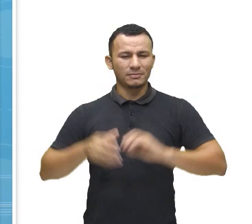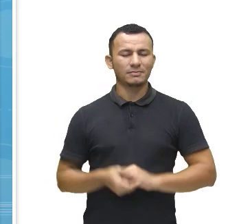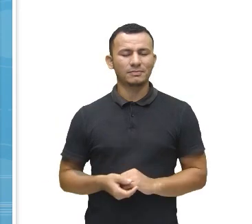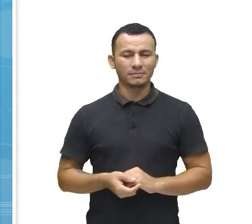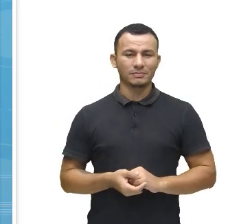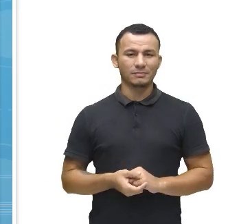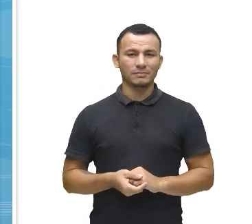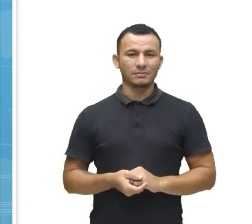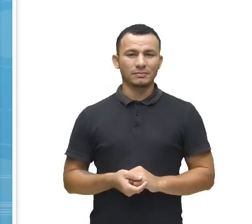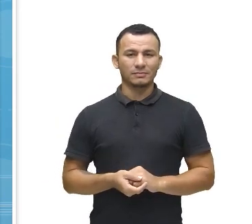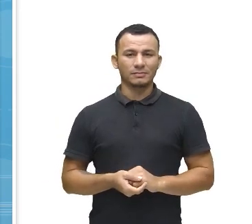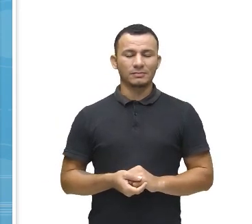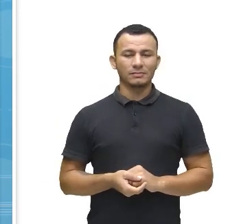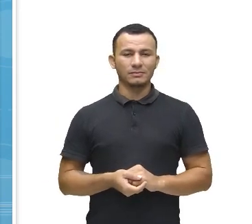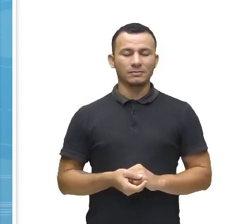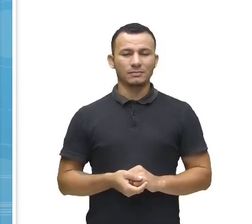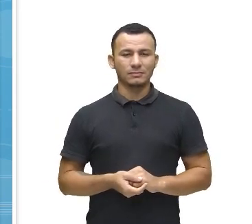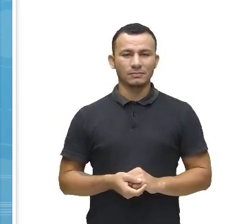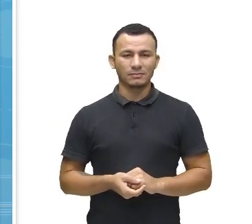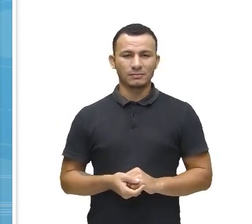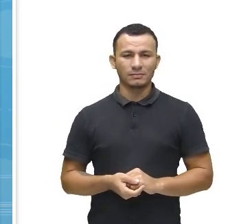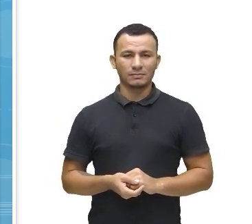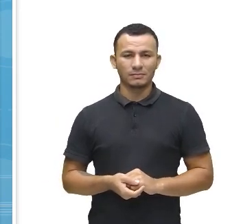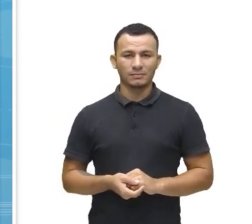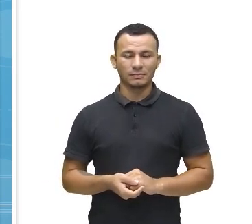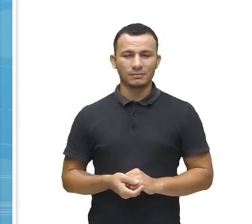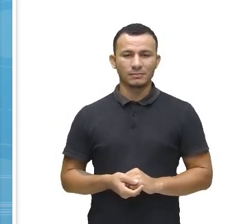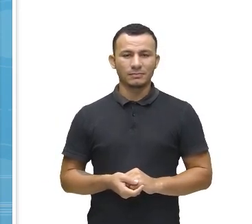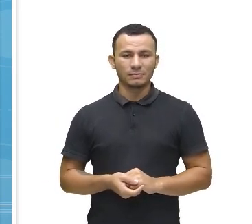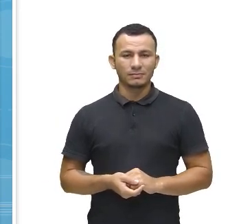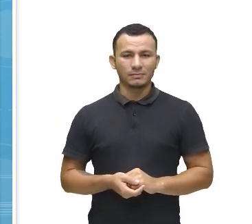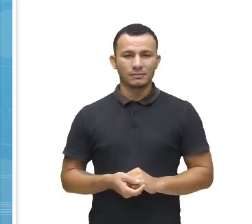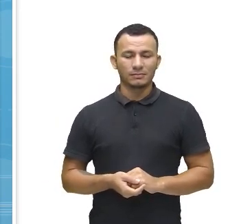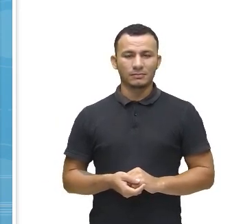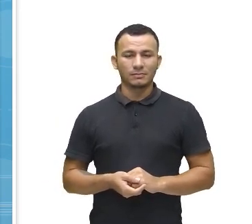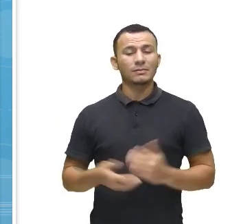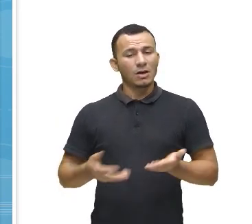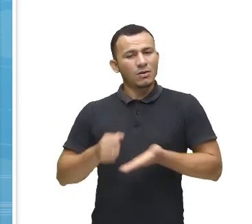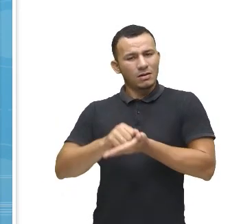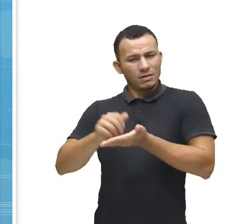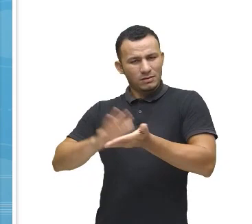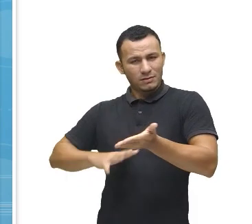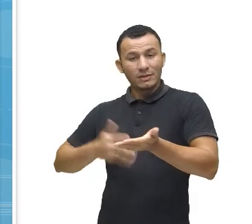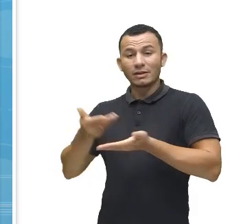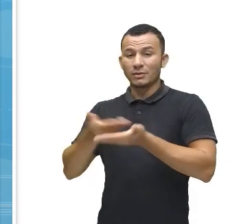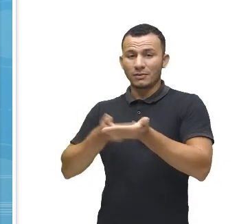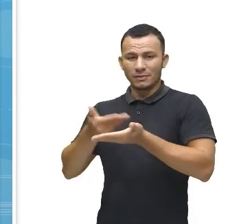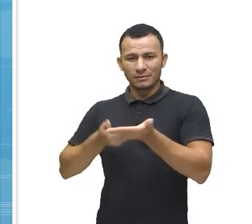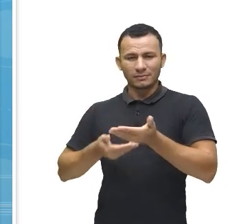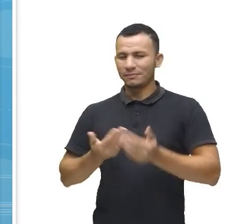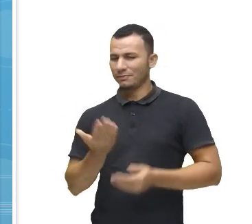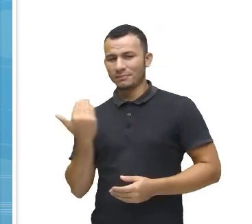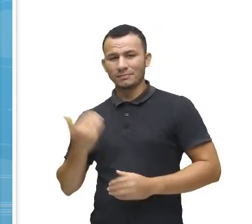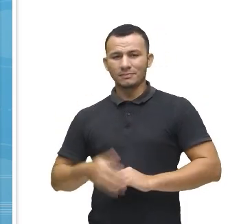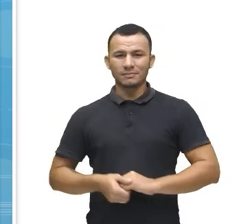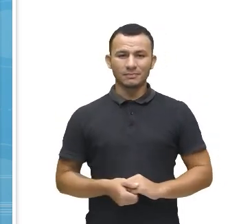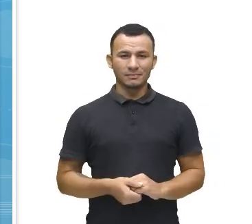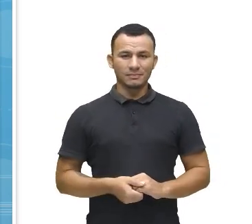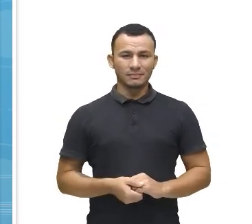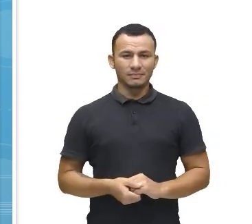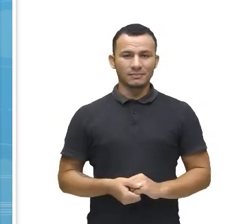sobre o conteúdo que a gente passou. Vamos exercitar. Agora é a hora da nossa DLI. Ok, gente? Vamos lá.